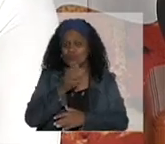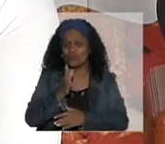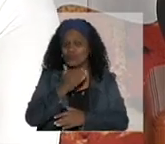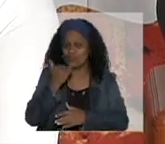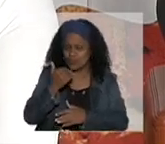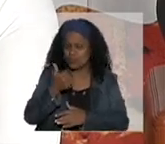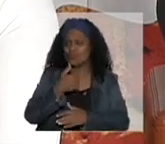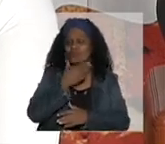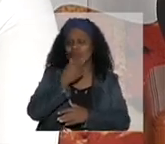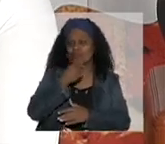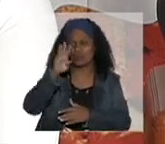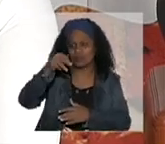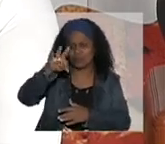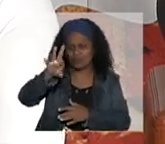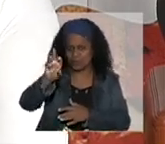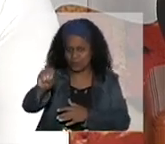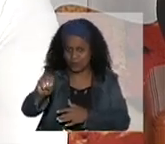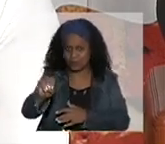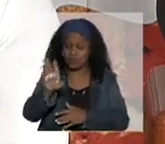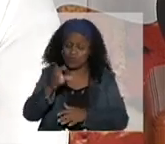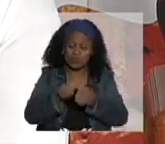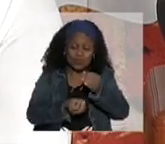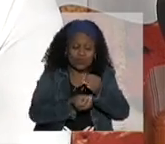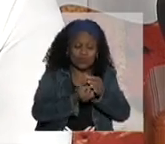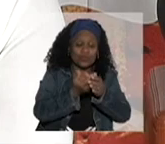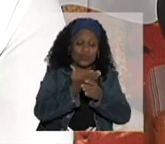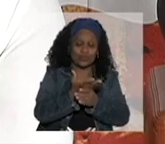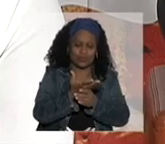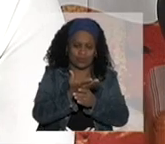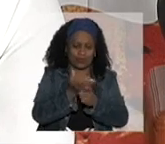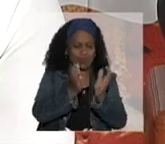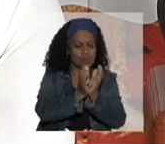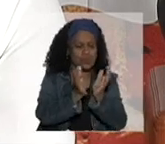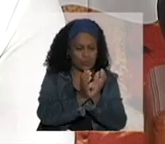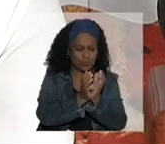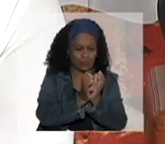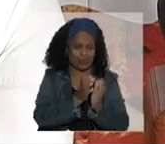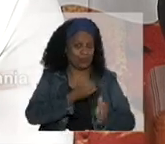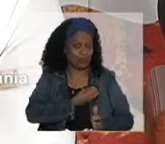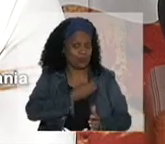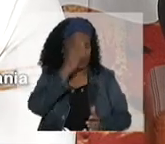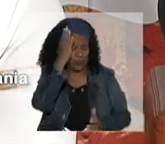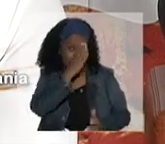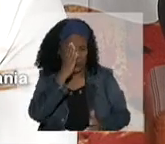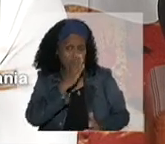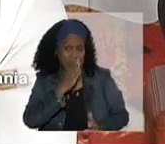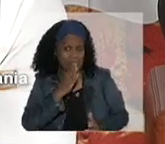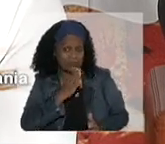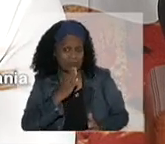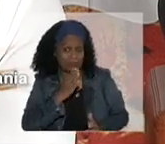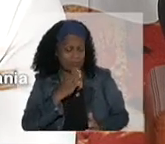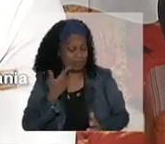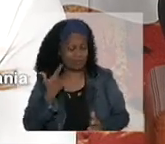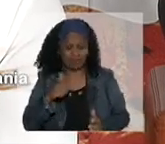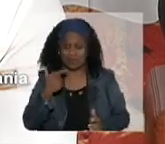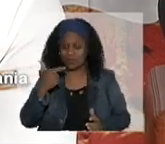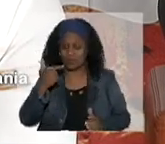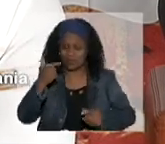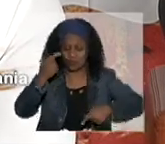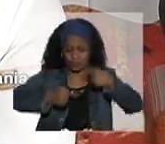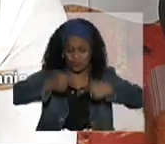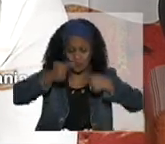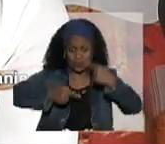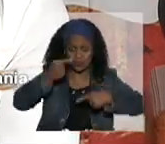nosso saudoso Betinho, né? Na ocasião de criação da ONG, a gente vivia um Brasil que não existiam políticas